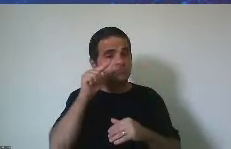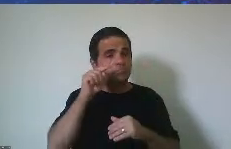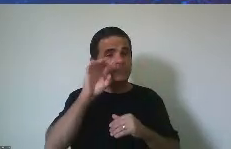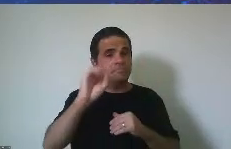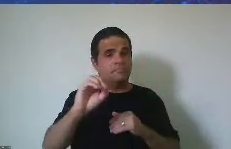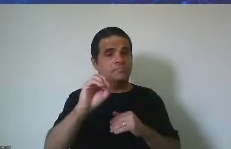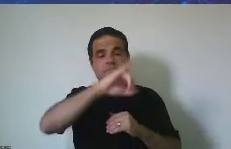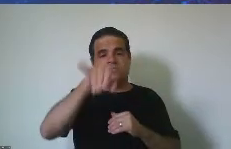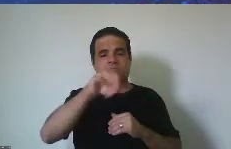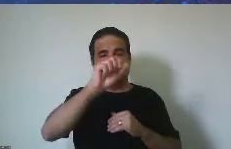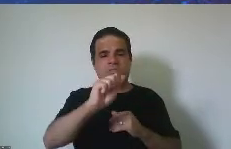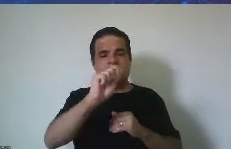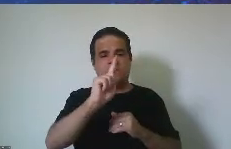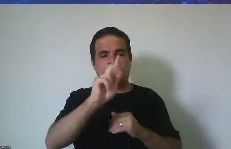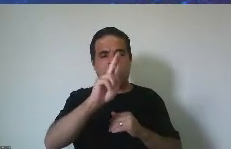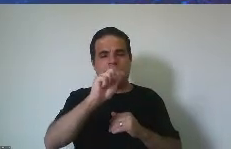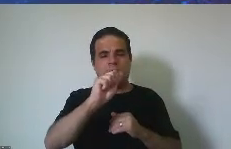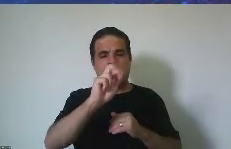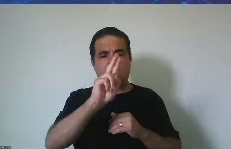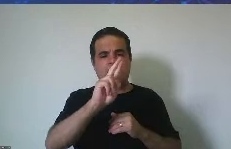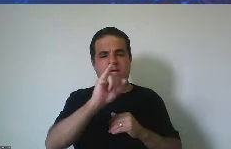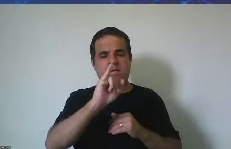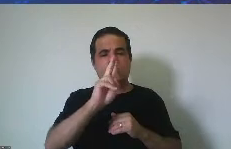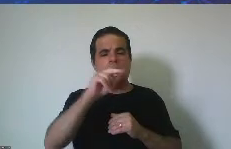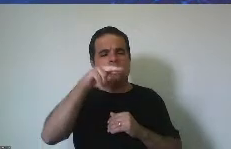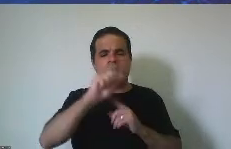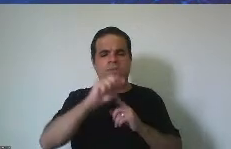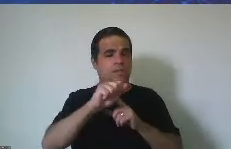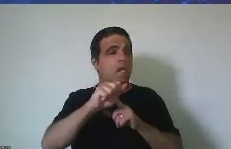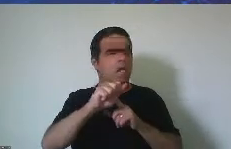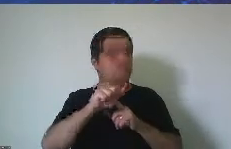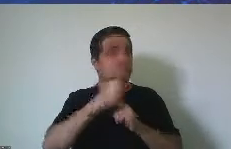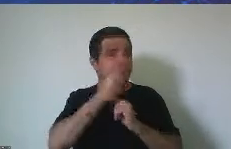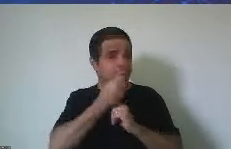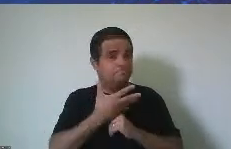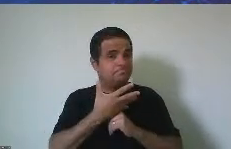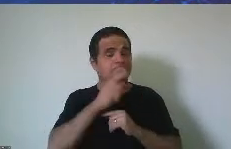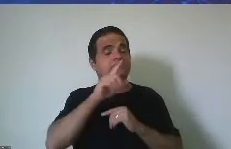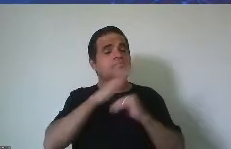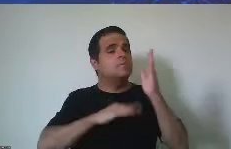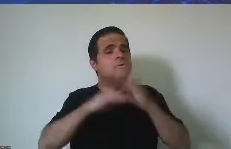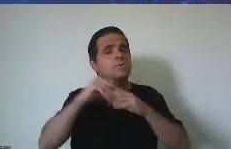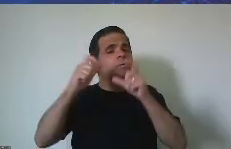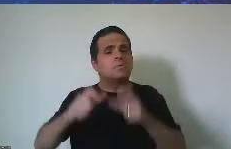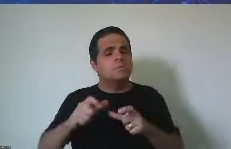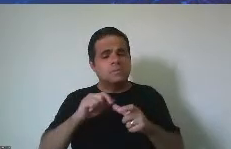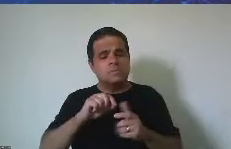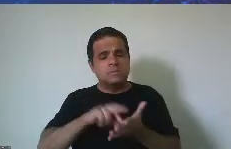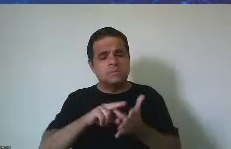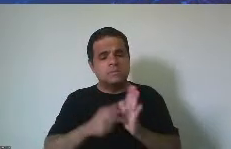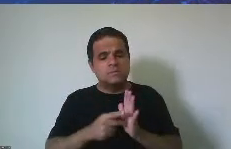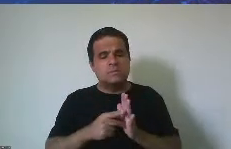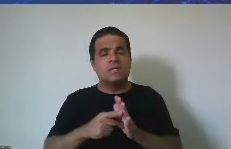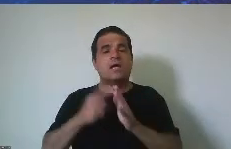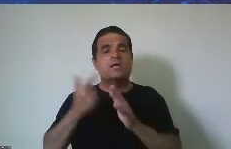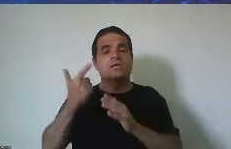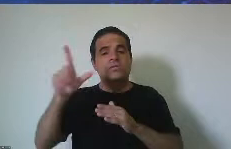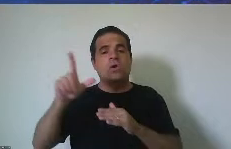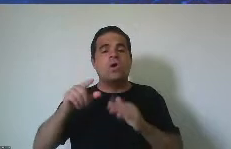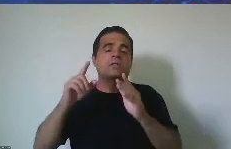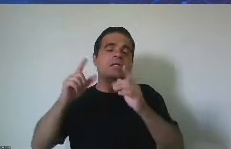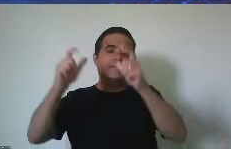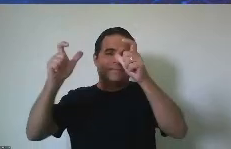Jaguariúna e o que que isso significa na prática falando um pouquinho da subestações digitais ela